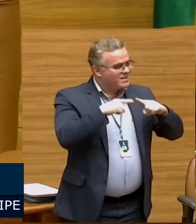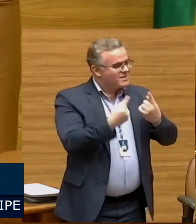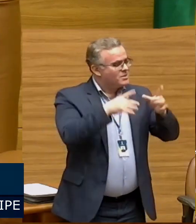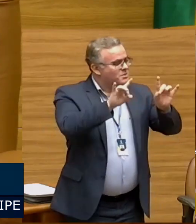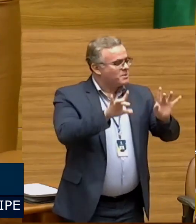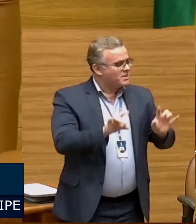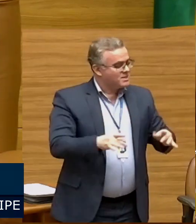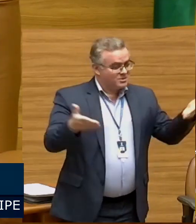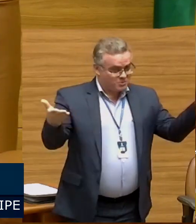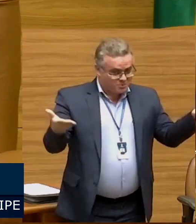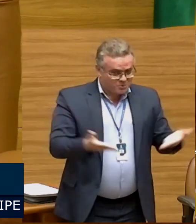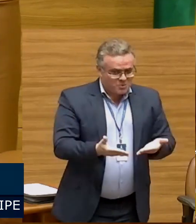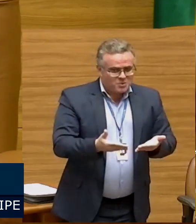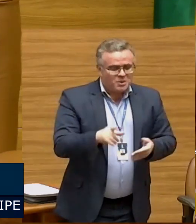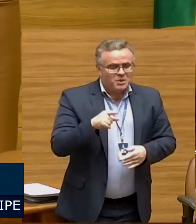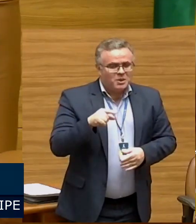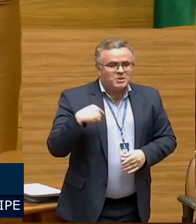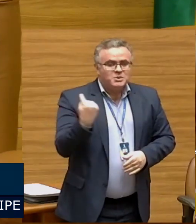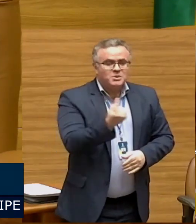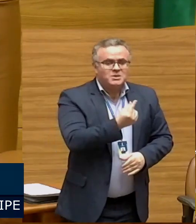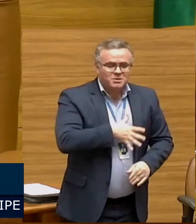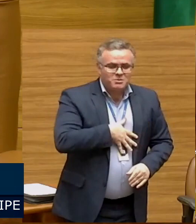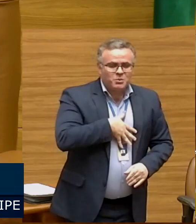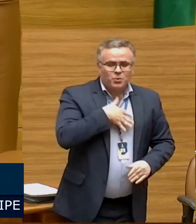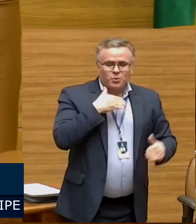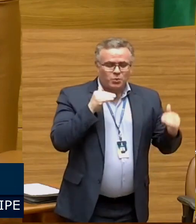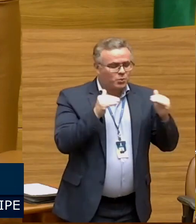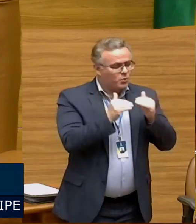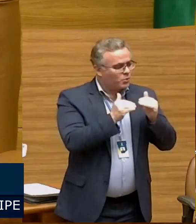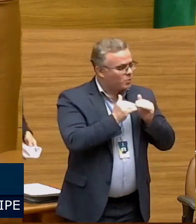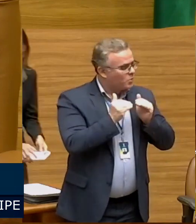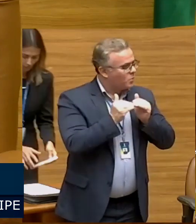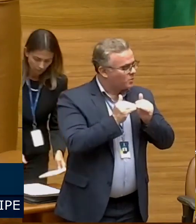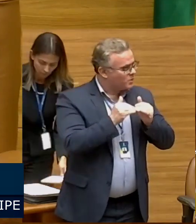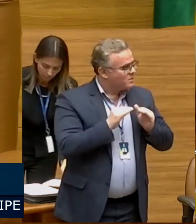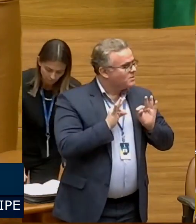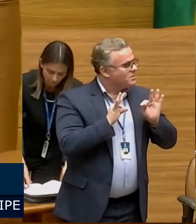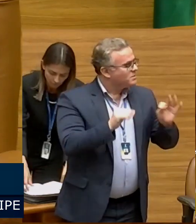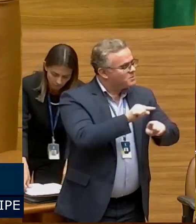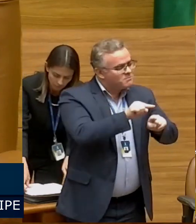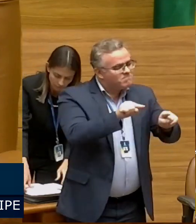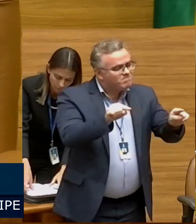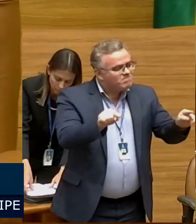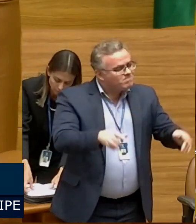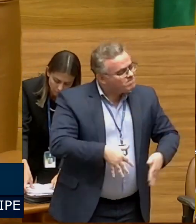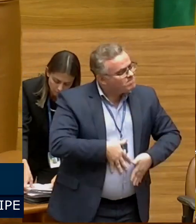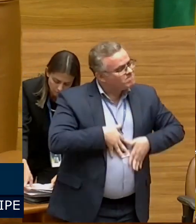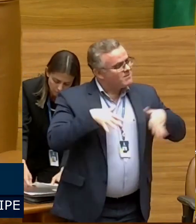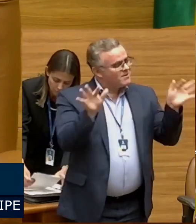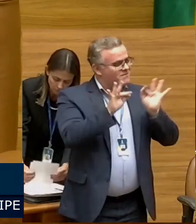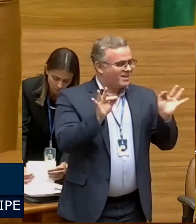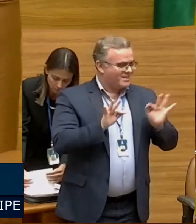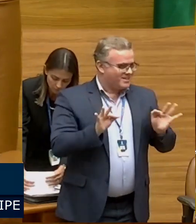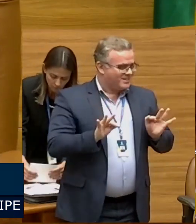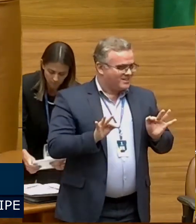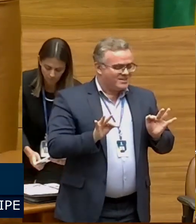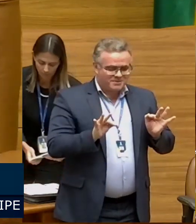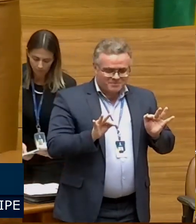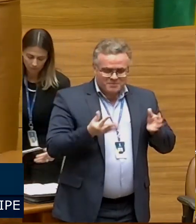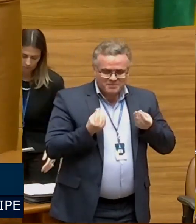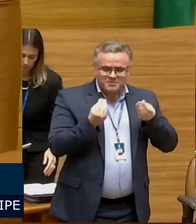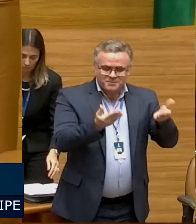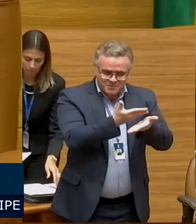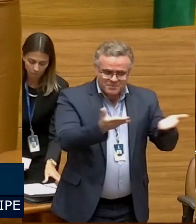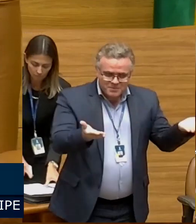né, seja uma sessão, né, de todos vocês da comunidade surda e todas as